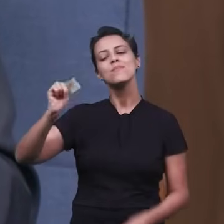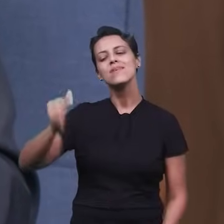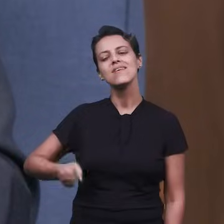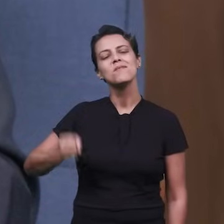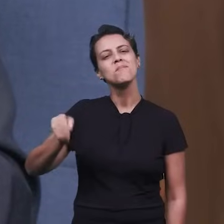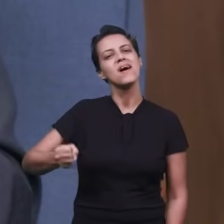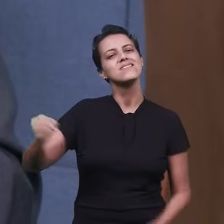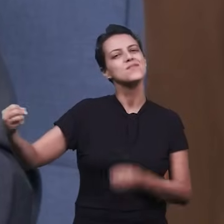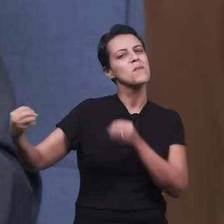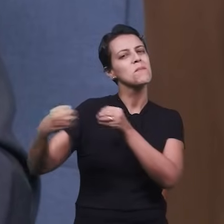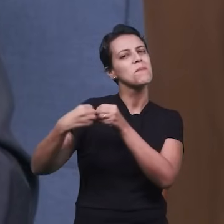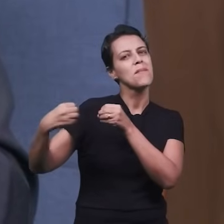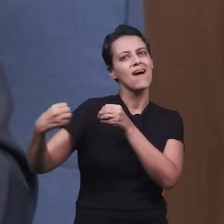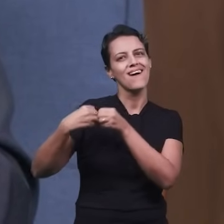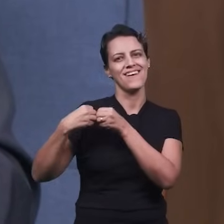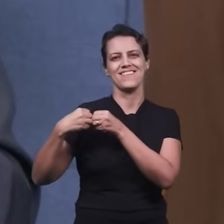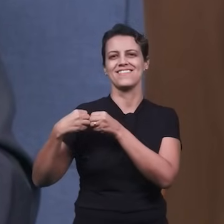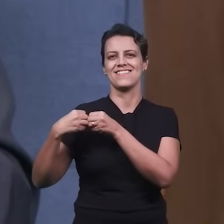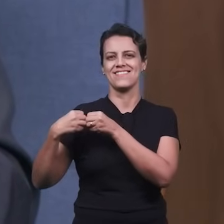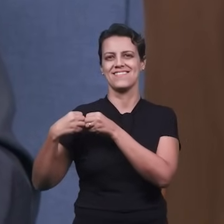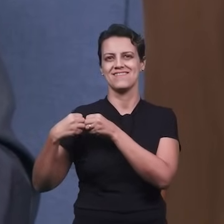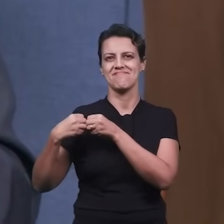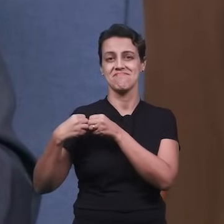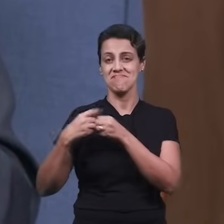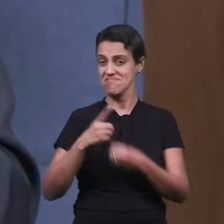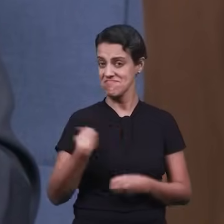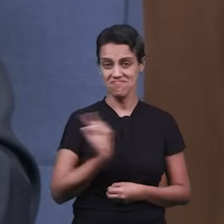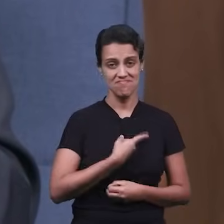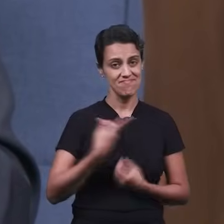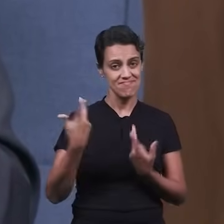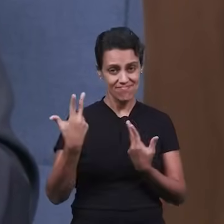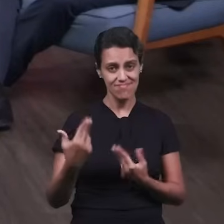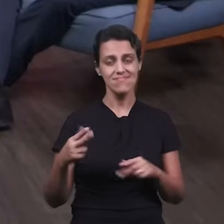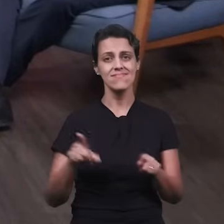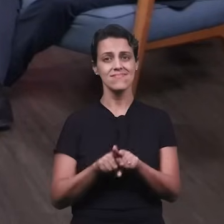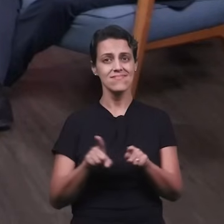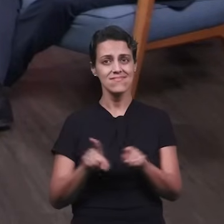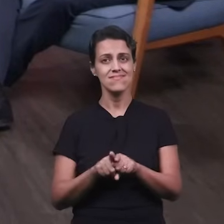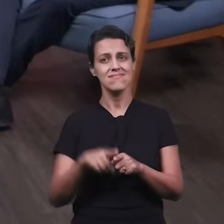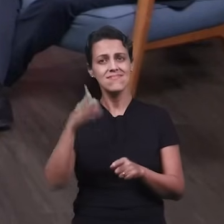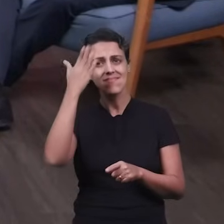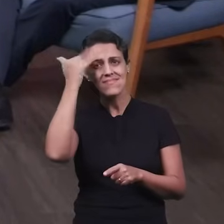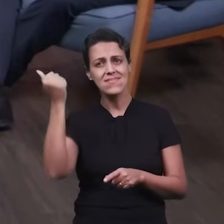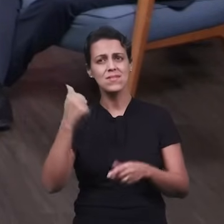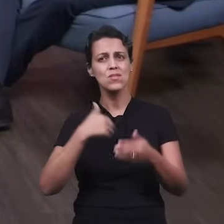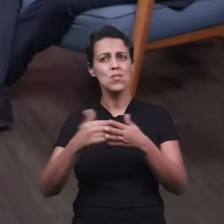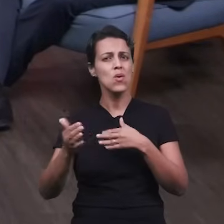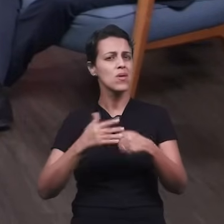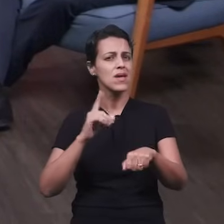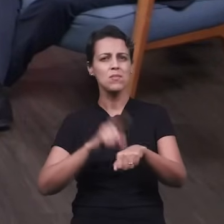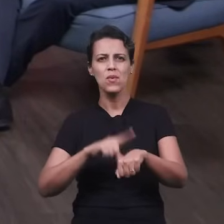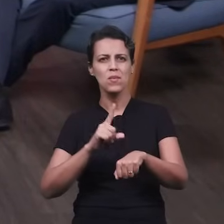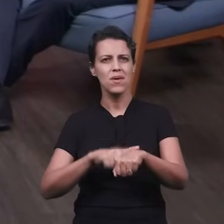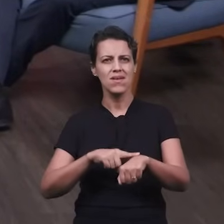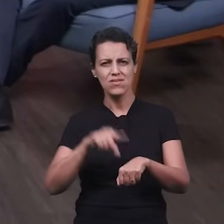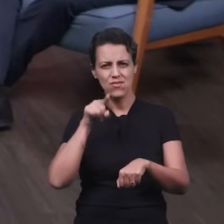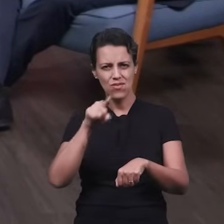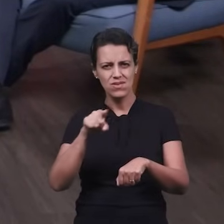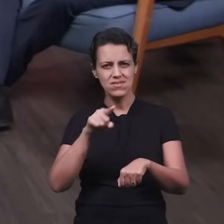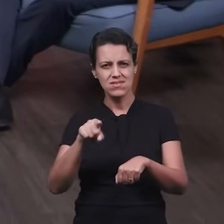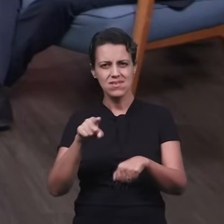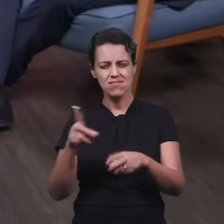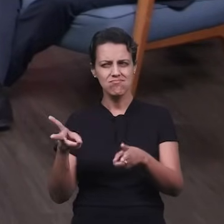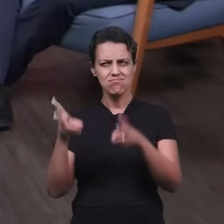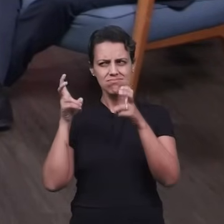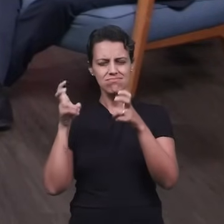nossa experiência. Em qualquer coisa, em qualquer decisão, em qualquer abordagem, você está ouvindo a voz do